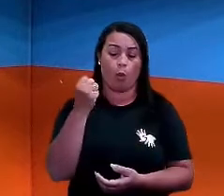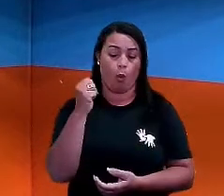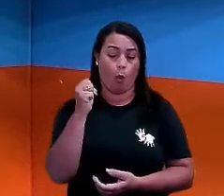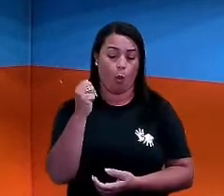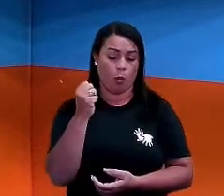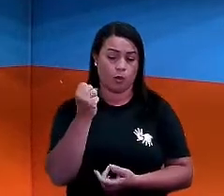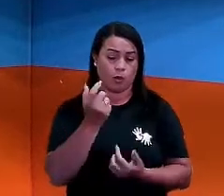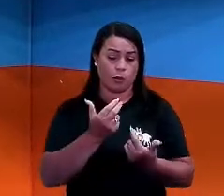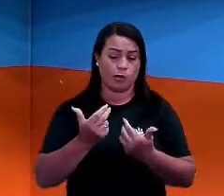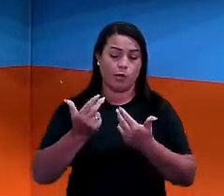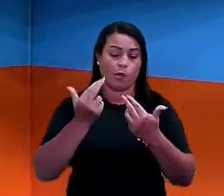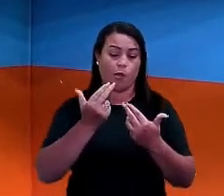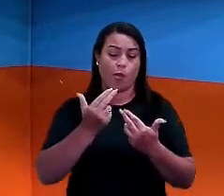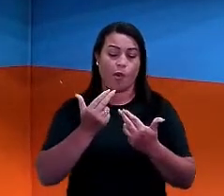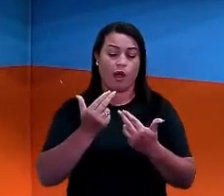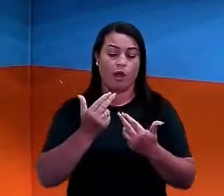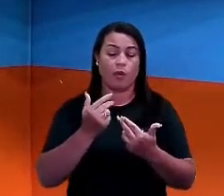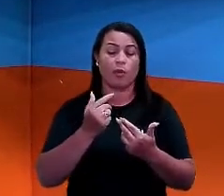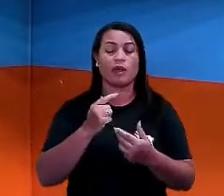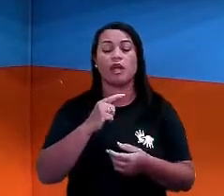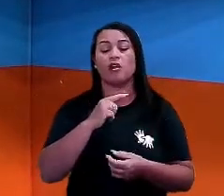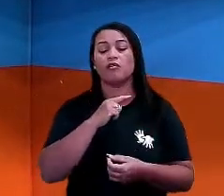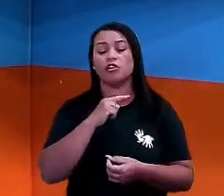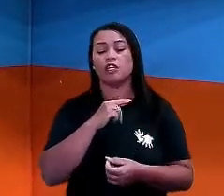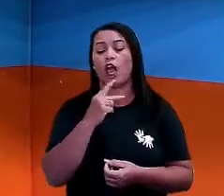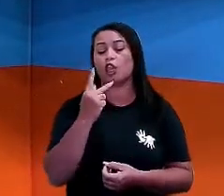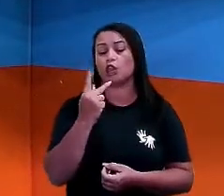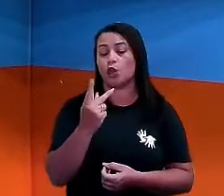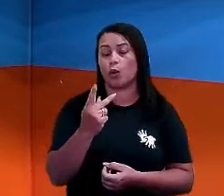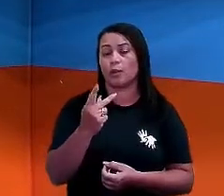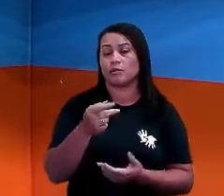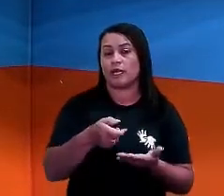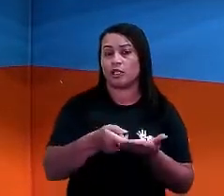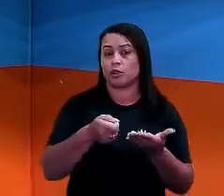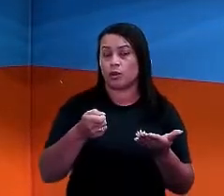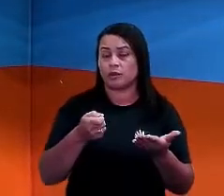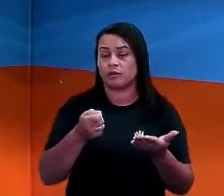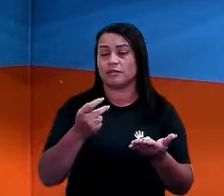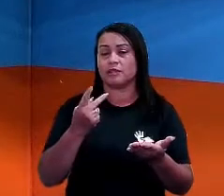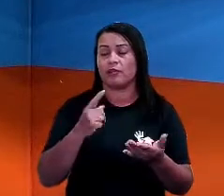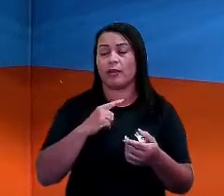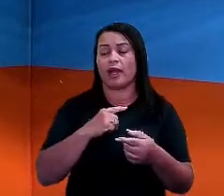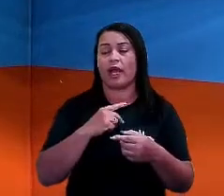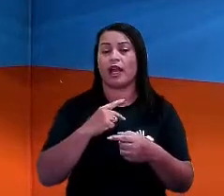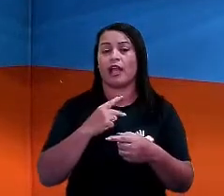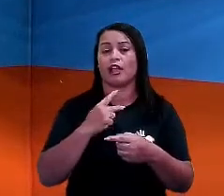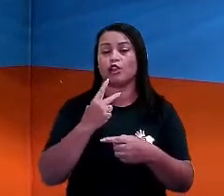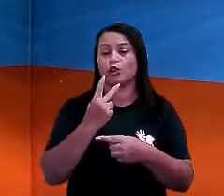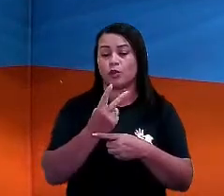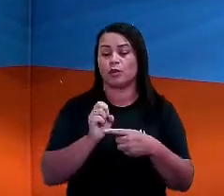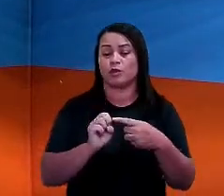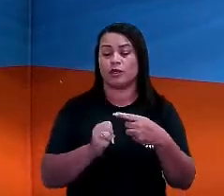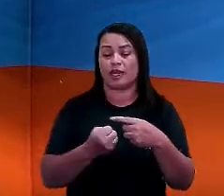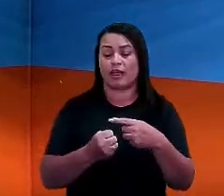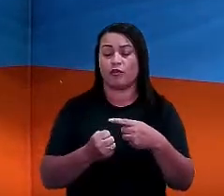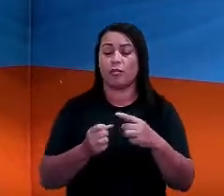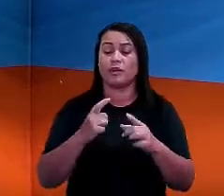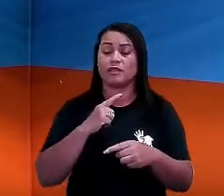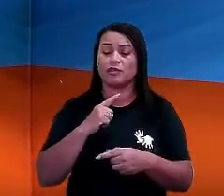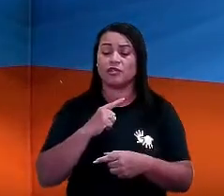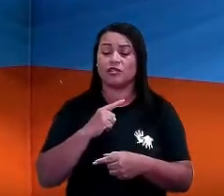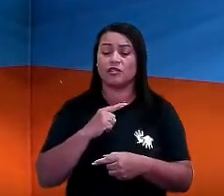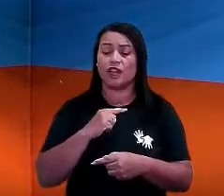pedaços iguais, né? E aí eu vou pegar 2 pedaços, eu vou estar pegando 2/8, tá? Mas se eu pegar